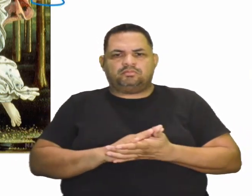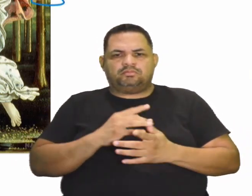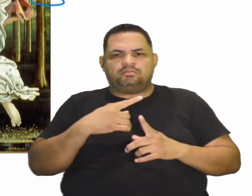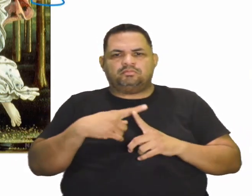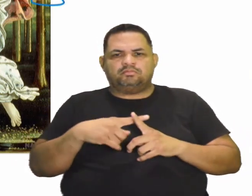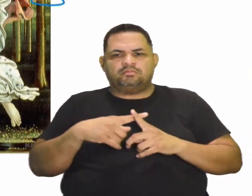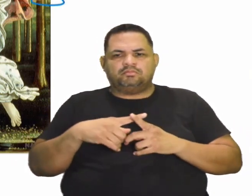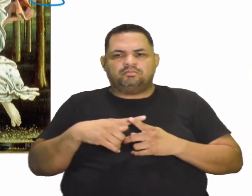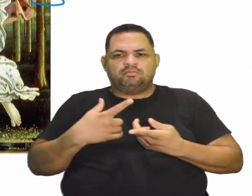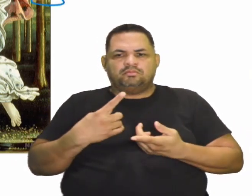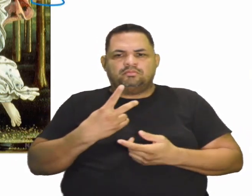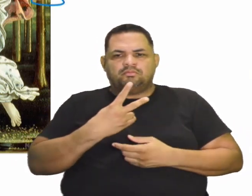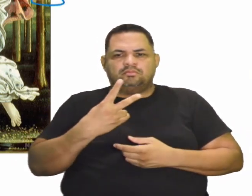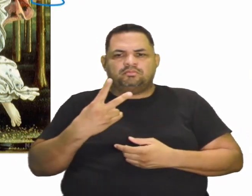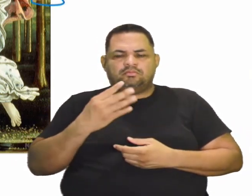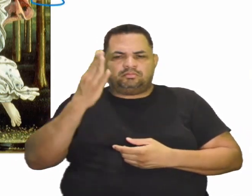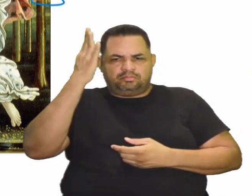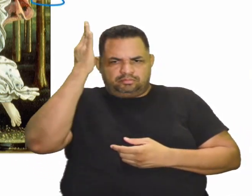esses